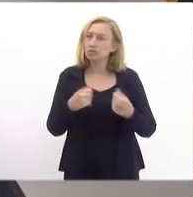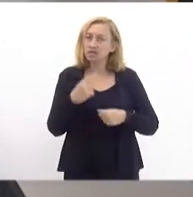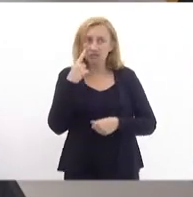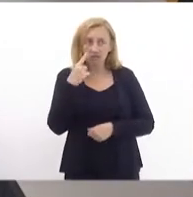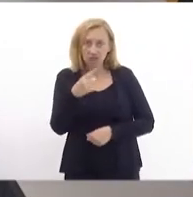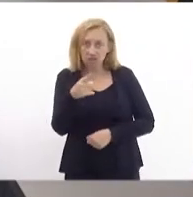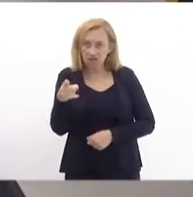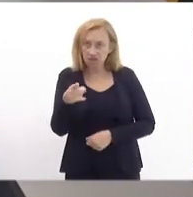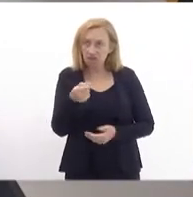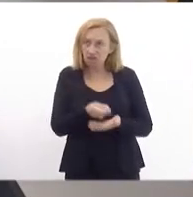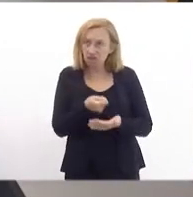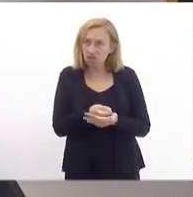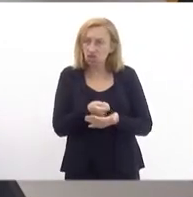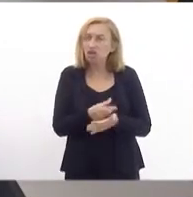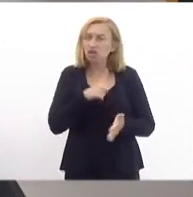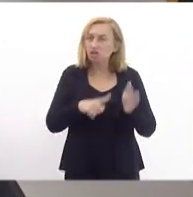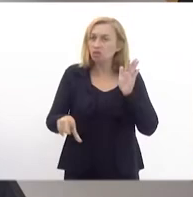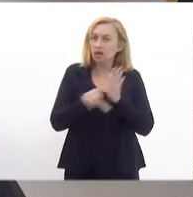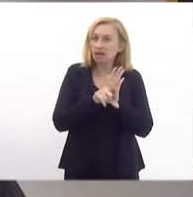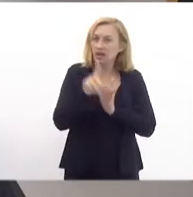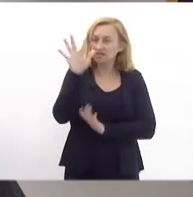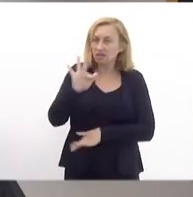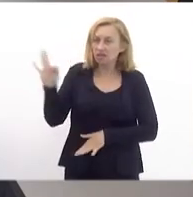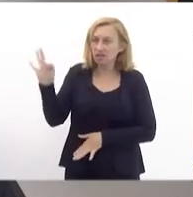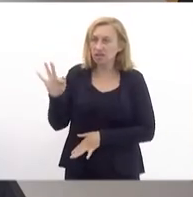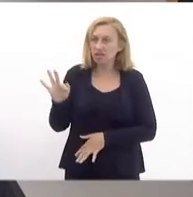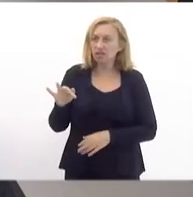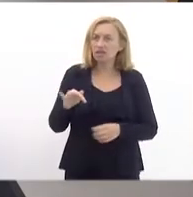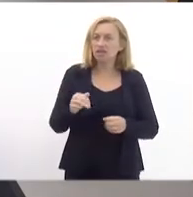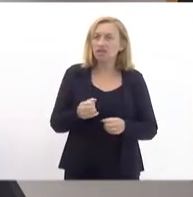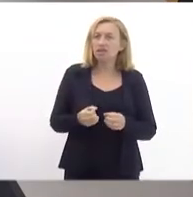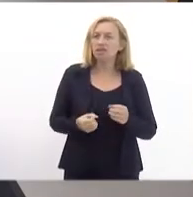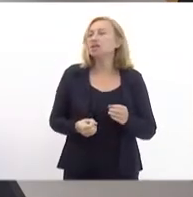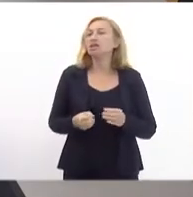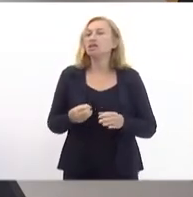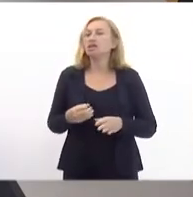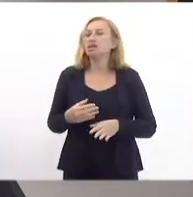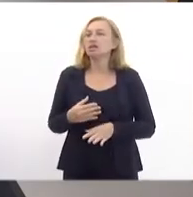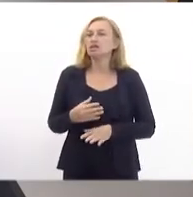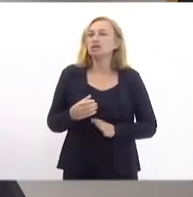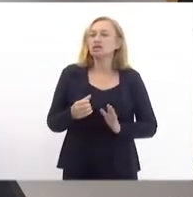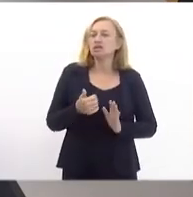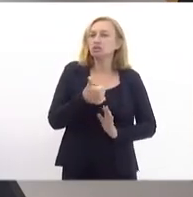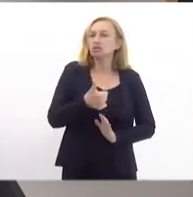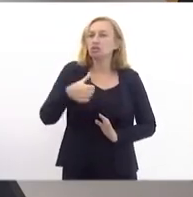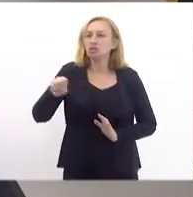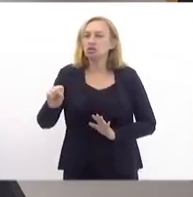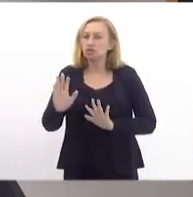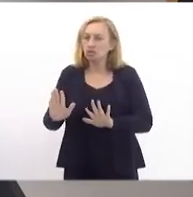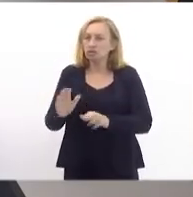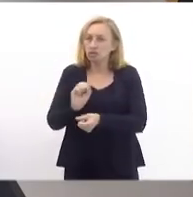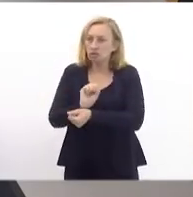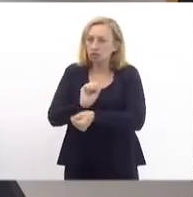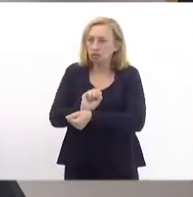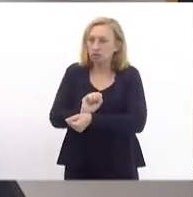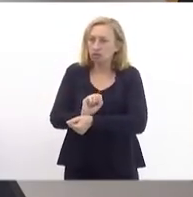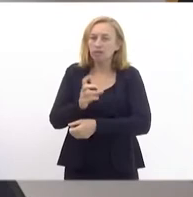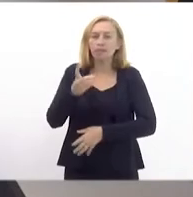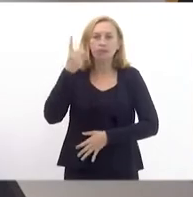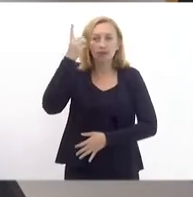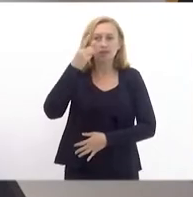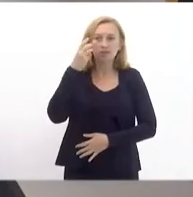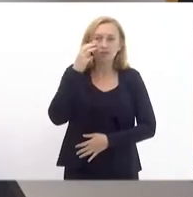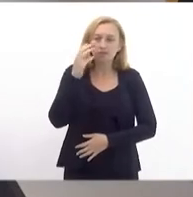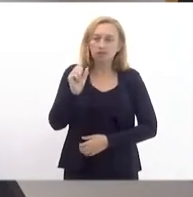nós vamos exigir isso. Nós temos uma lei federal que disciplina isso desde 2018. Obrigado. Eu queria continuar. Só um instantinho, amigo Valtec.